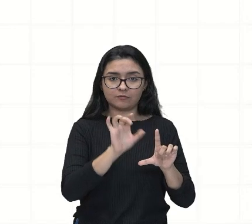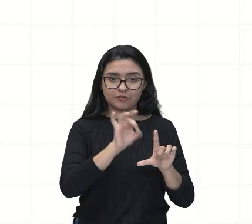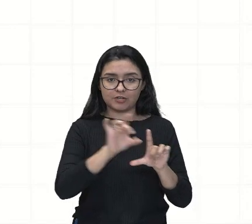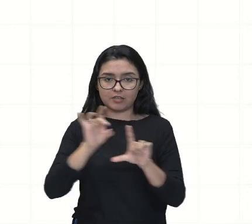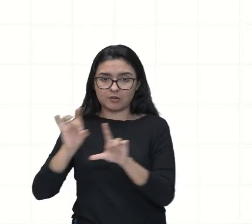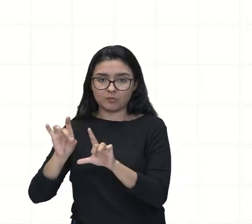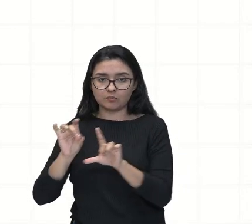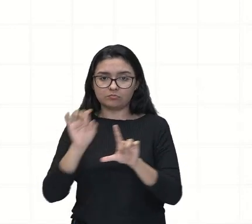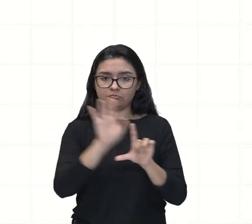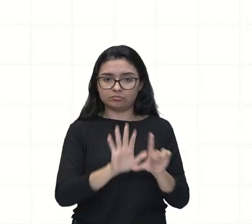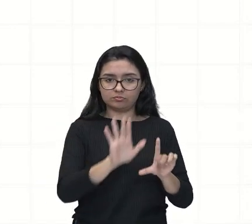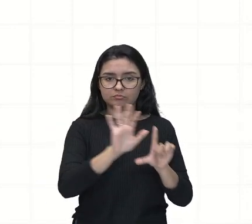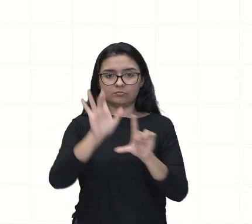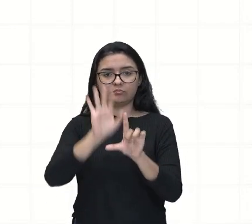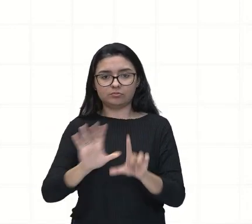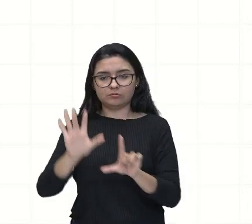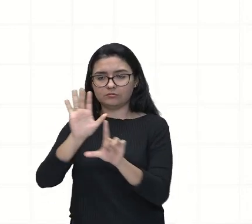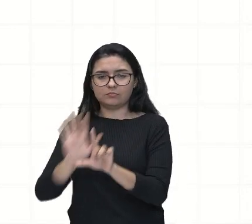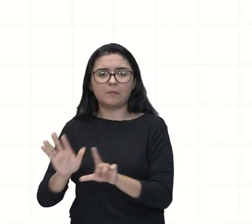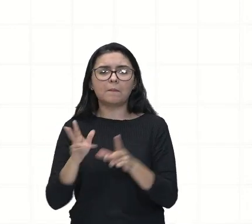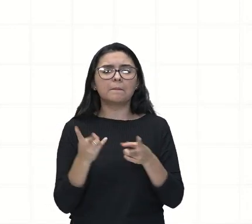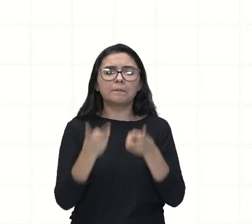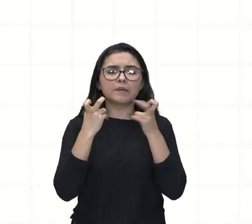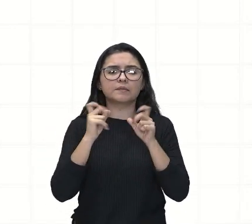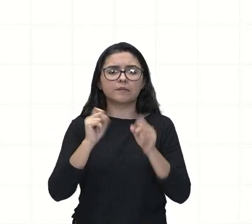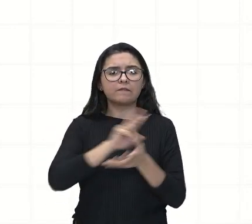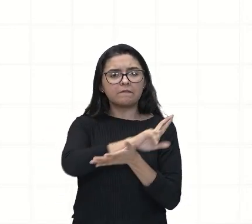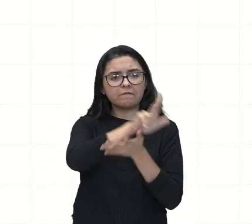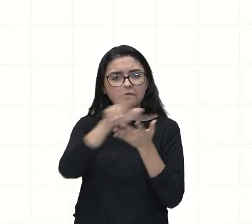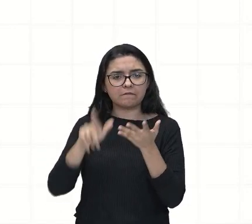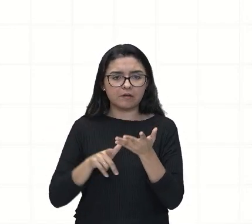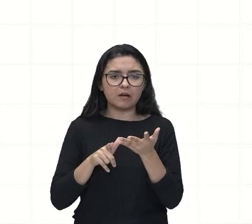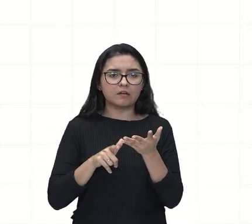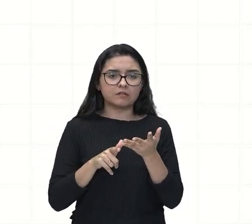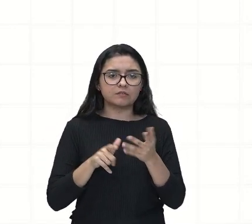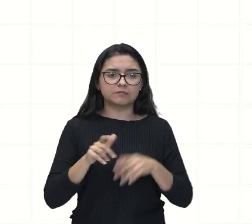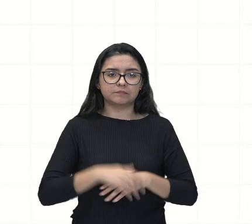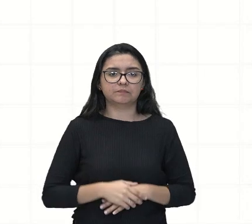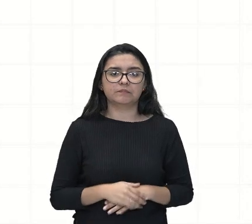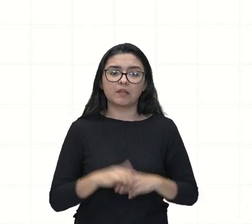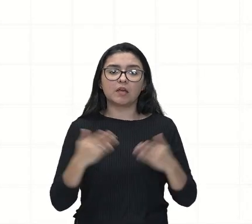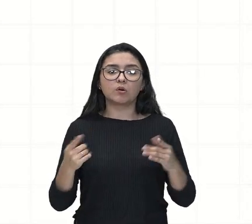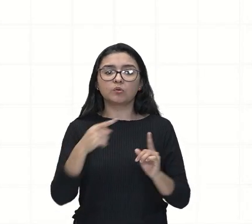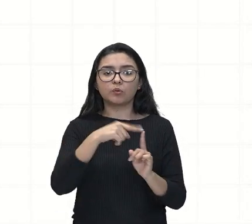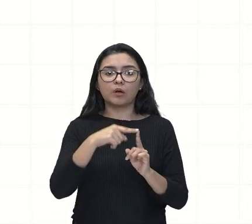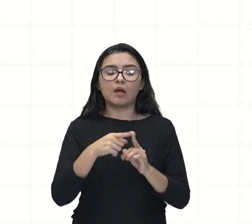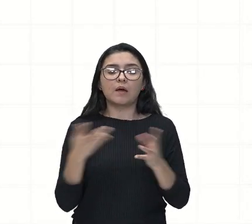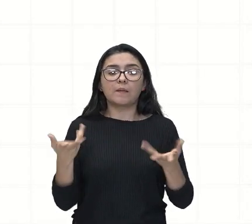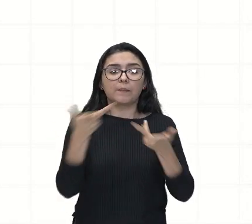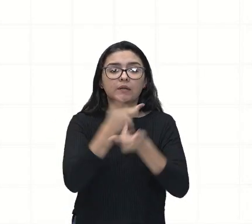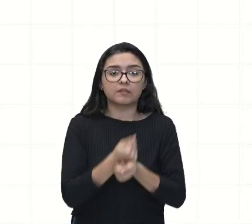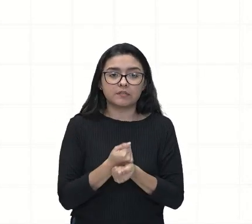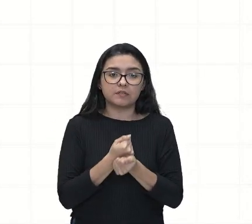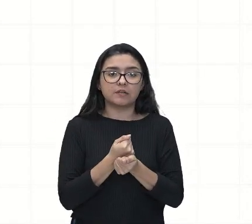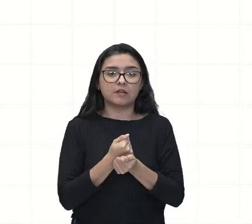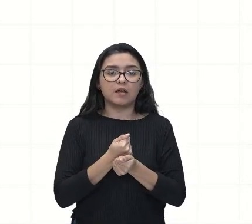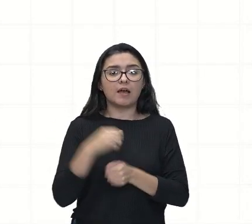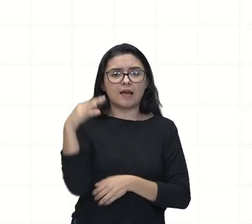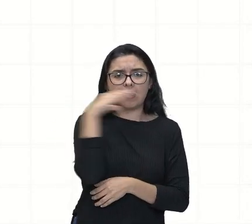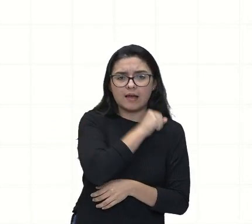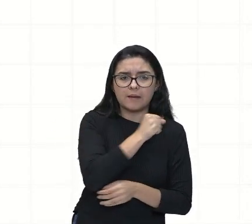eu consigo observar várias variáveis. Por exemplo, a variável agilidade, o